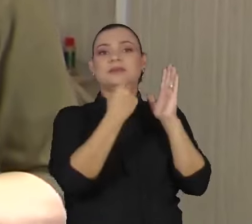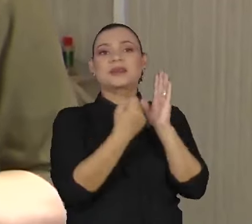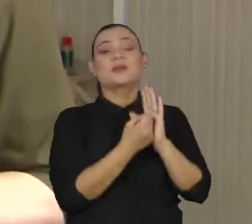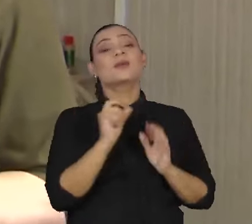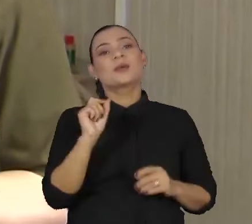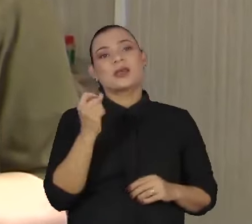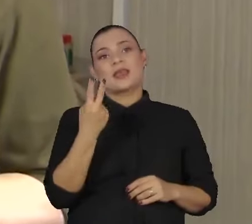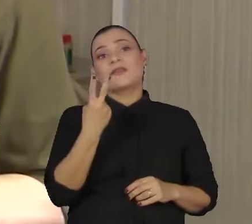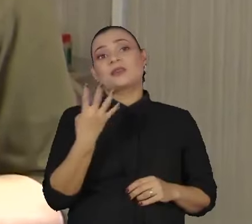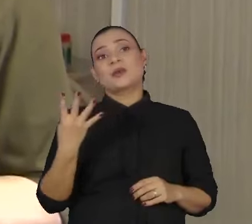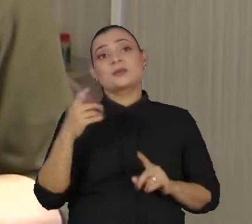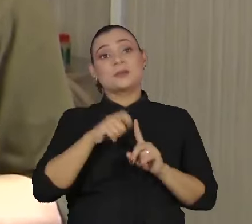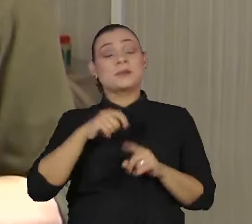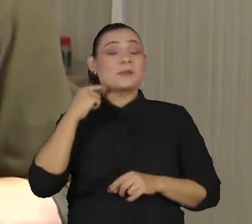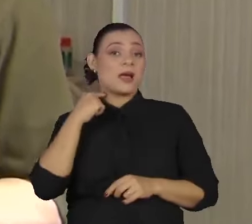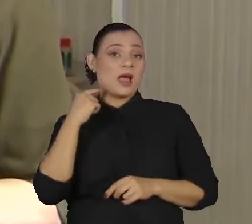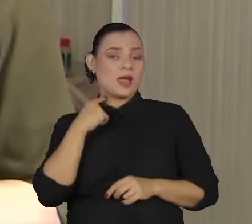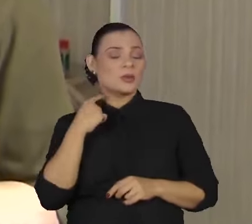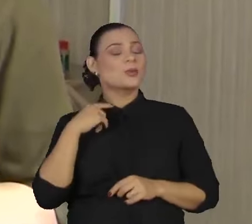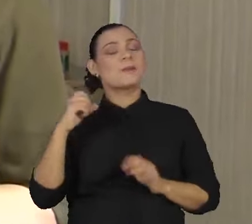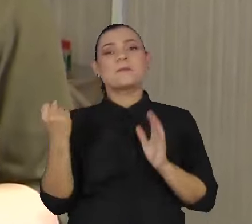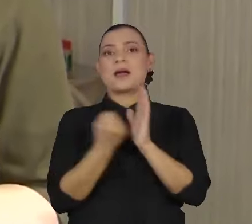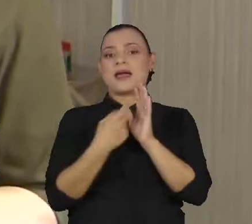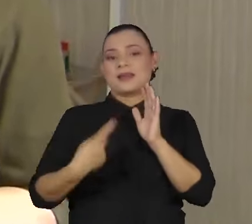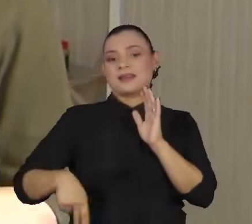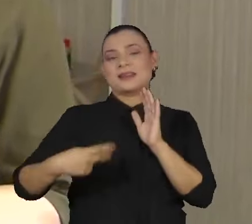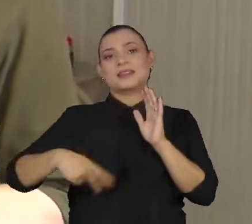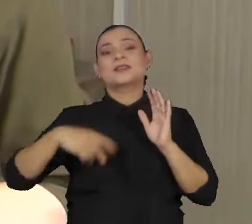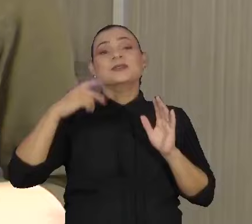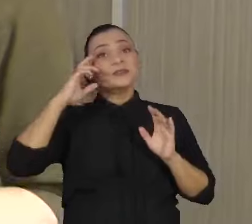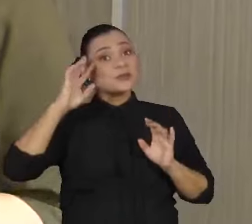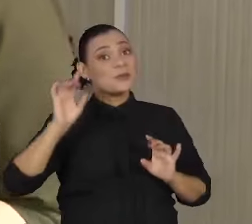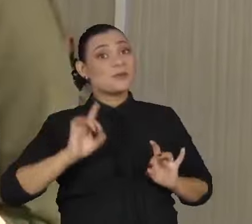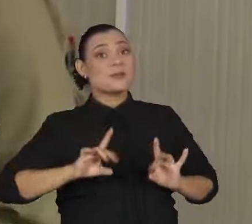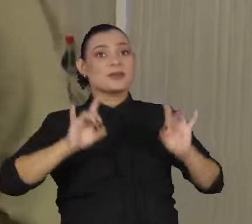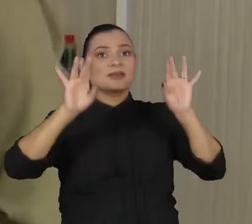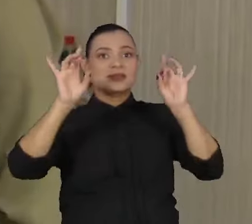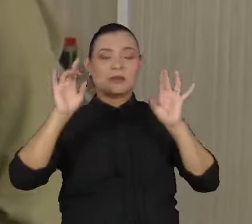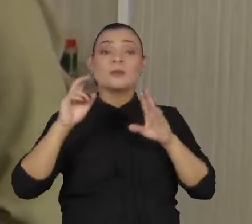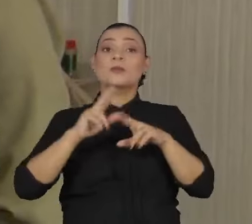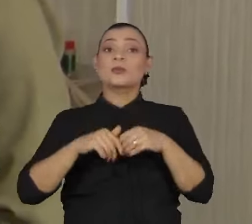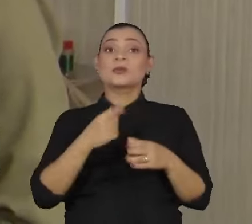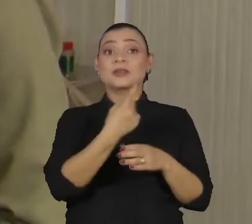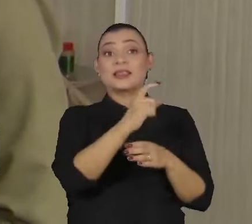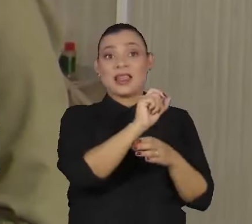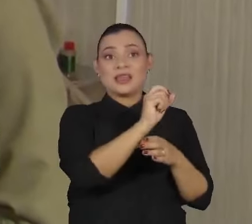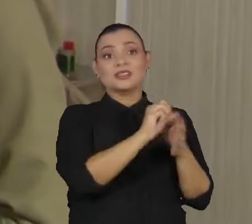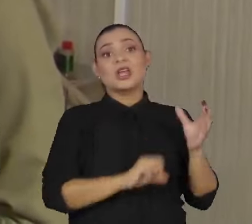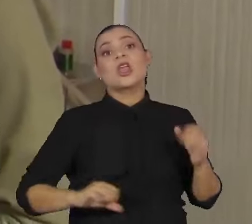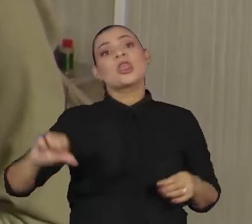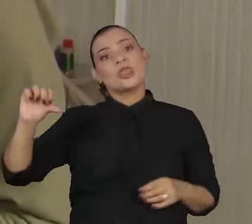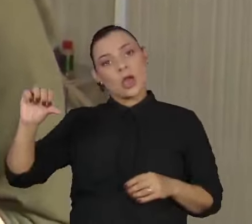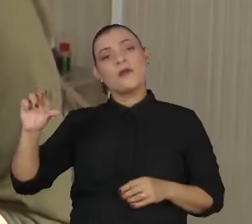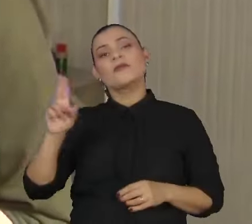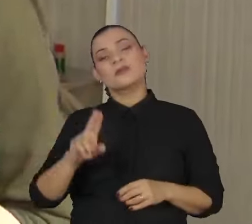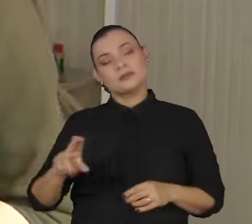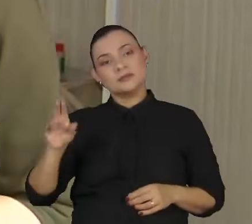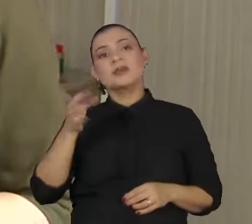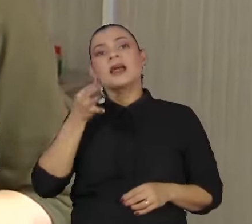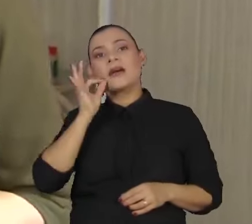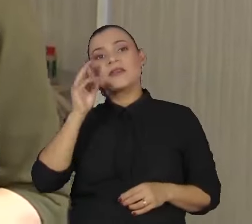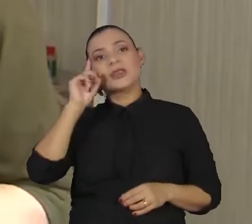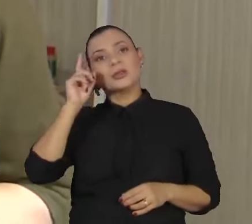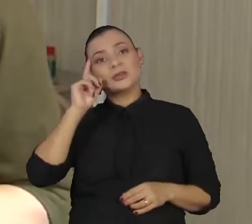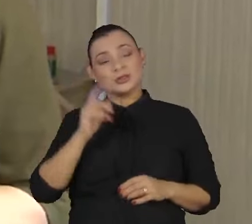maio. Segundo dados da Associação Brasileira da Indústria do Café, 9 em cada 10 brasileiros consomem a bebida